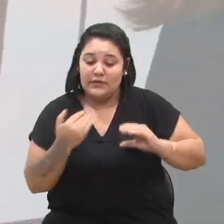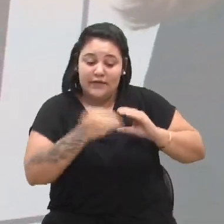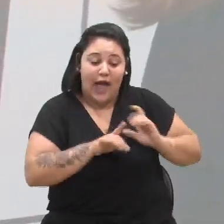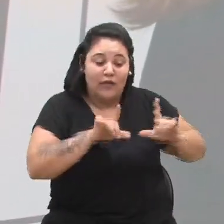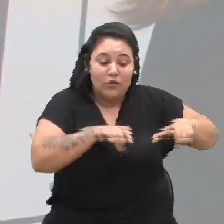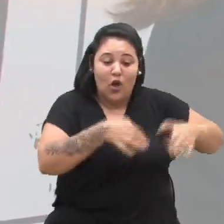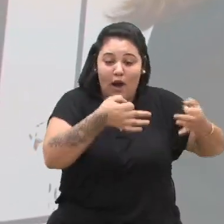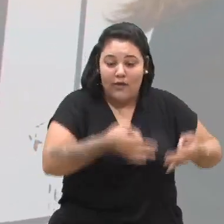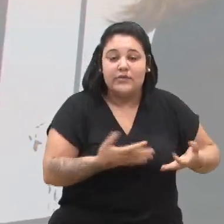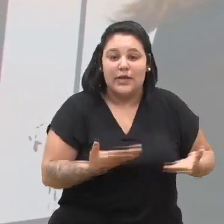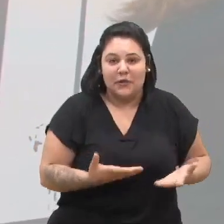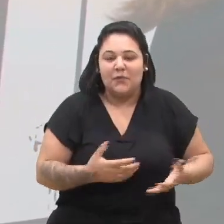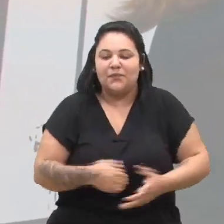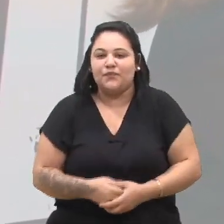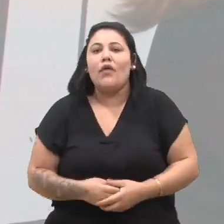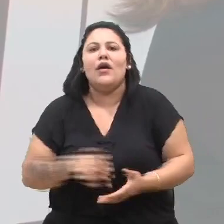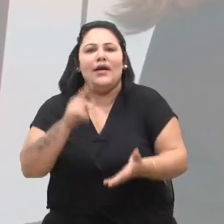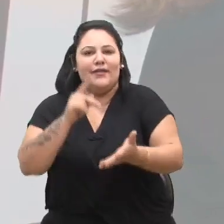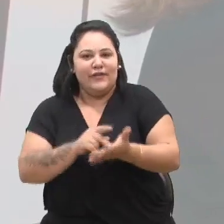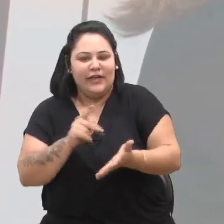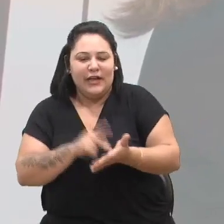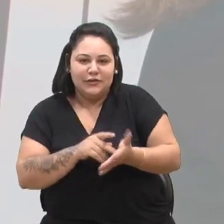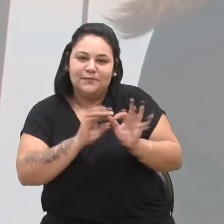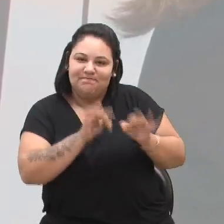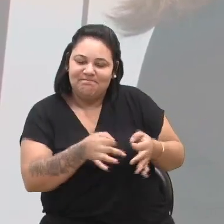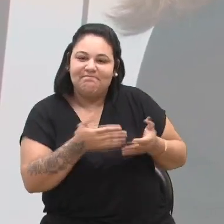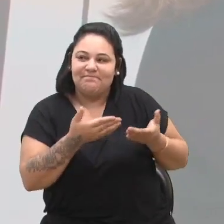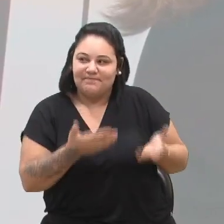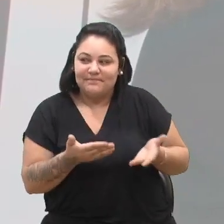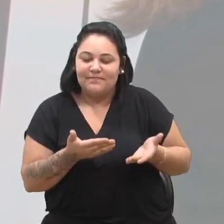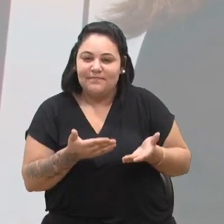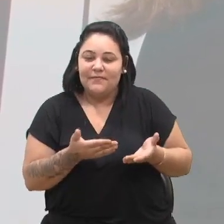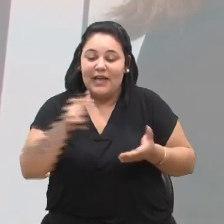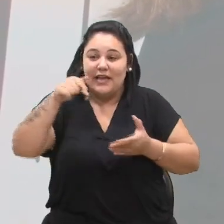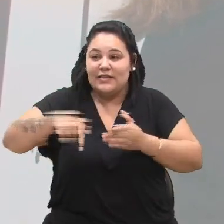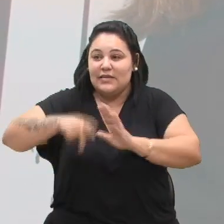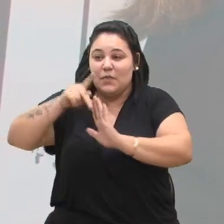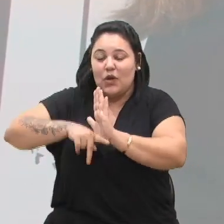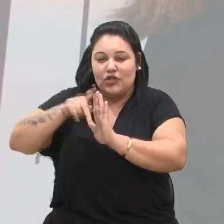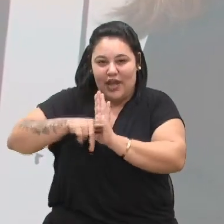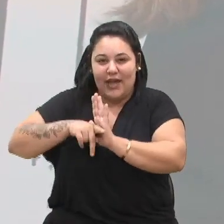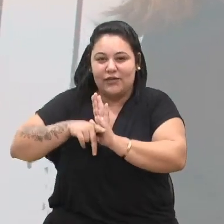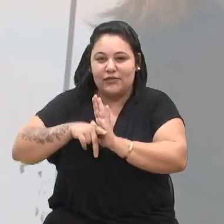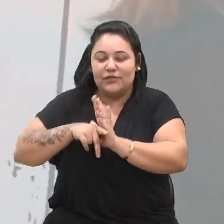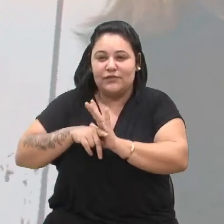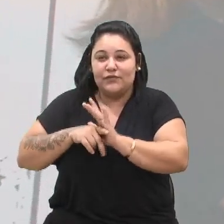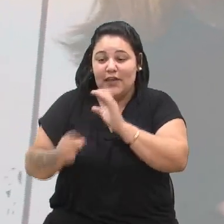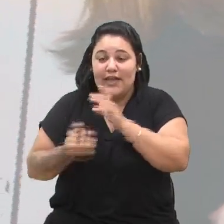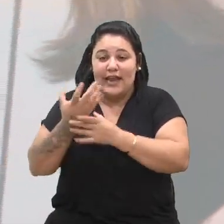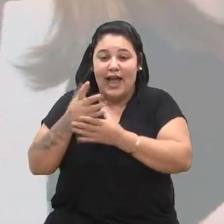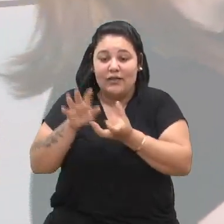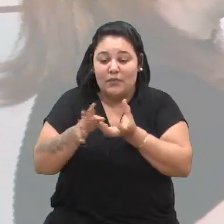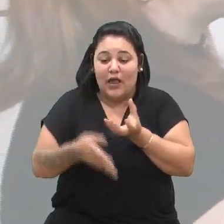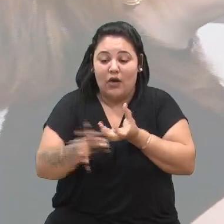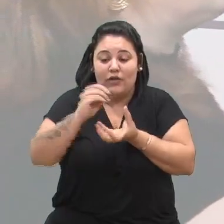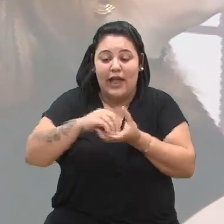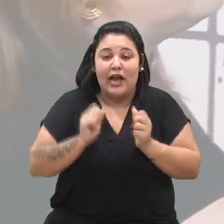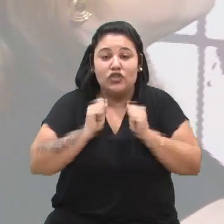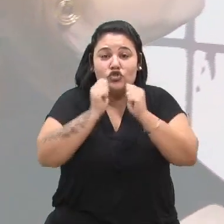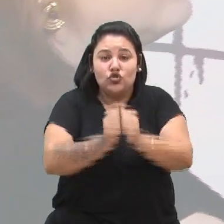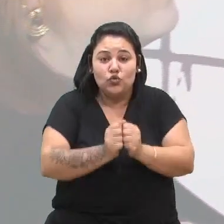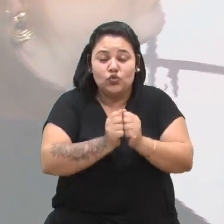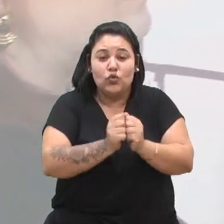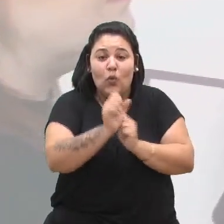específicos. Exatamente, foi esse projeto feito pela Codeca e a SEMA, com